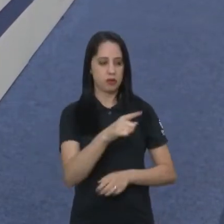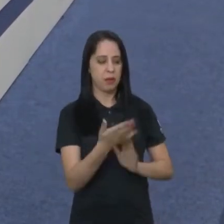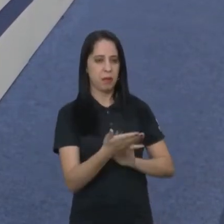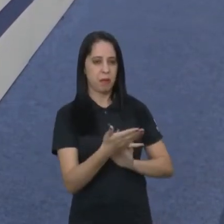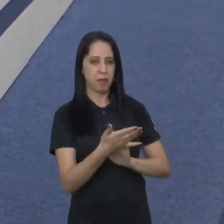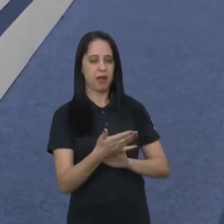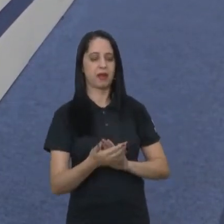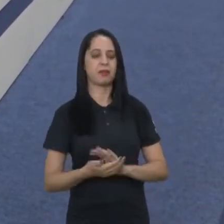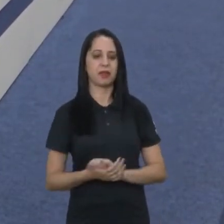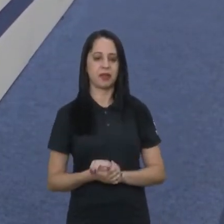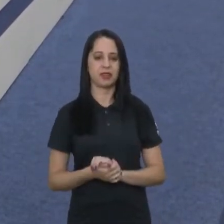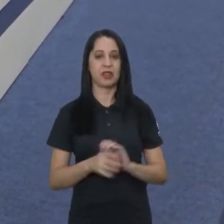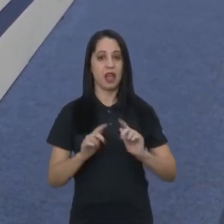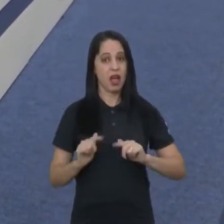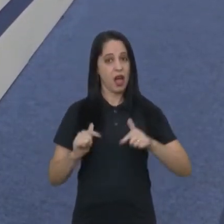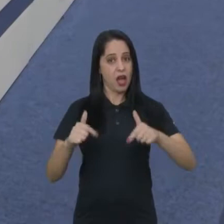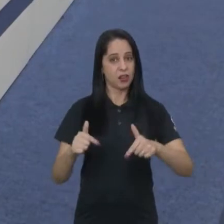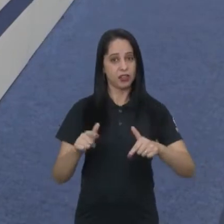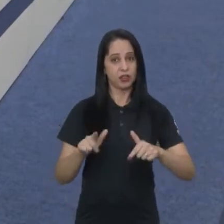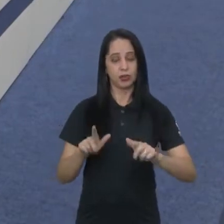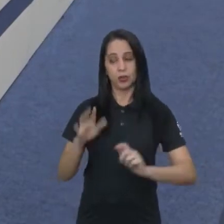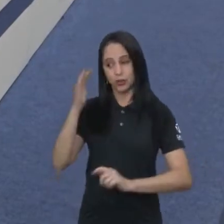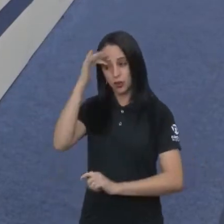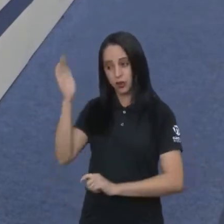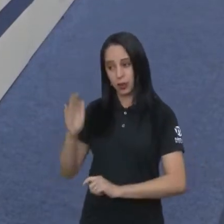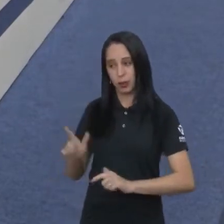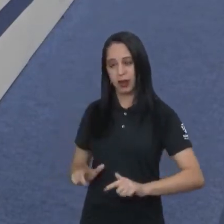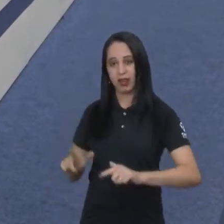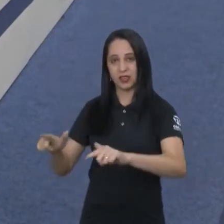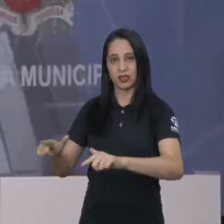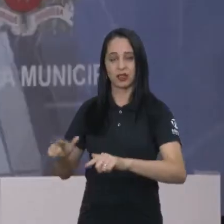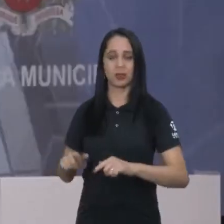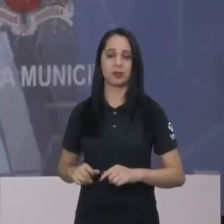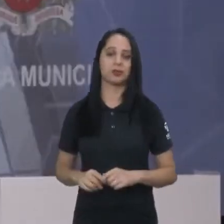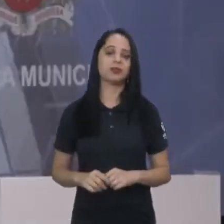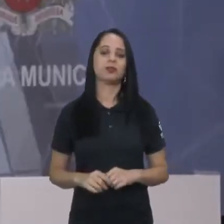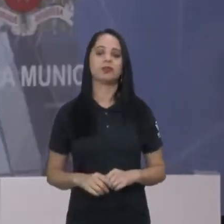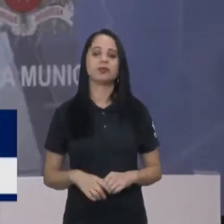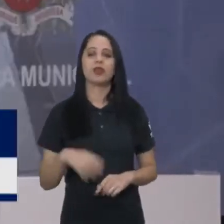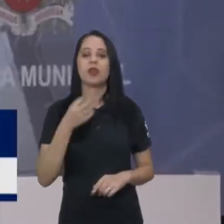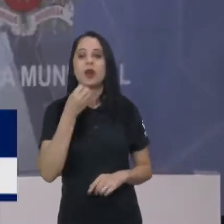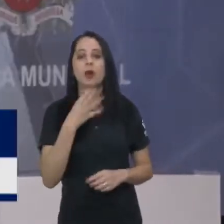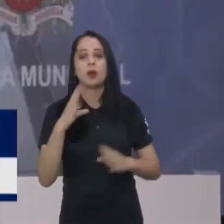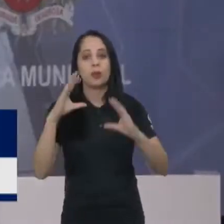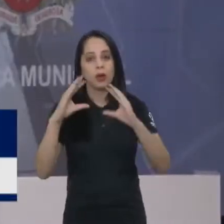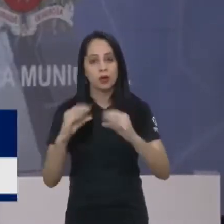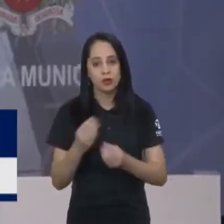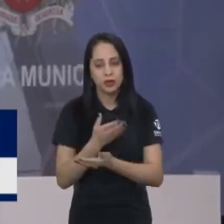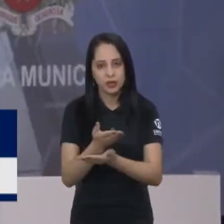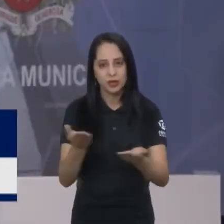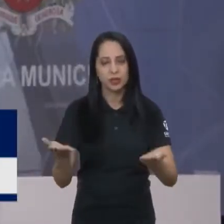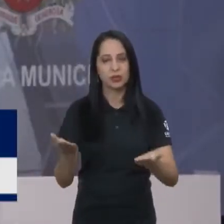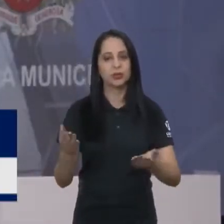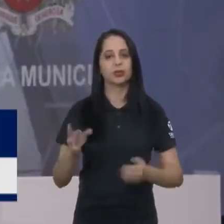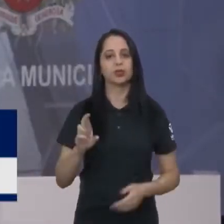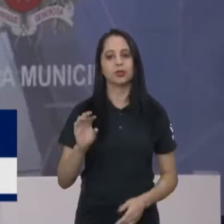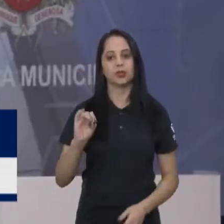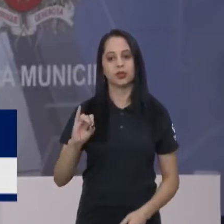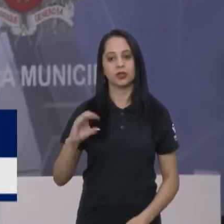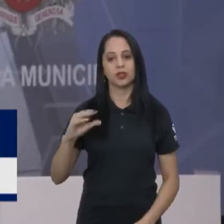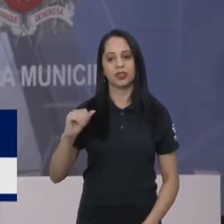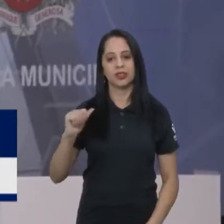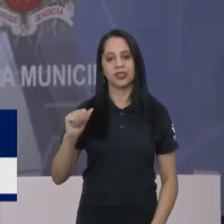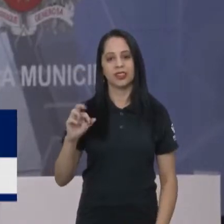ter feito ter a iniciativa dessa homenagem ao Ricardo. Boa noite, Ricardo, Silvana, doutor